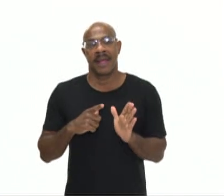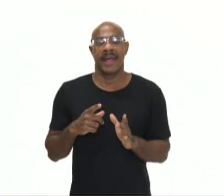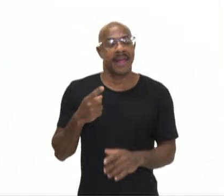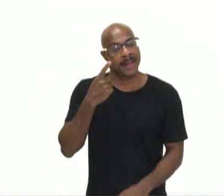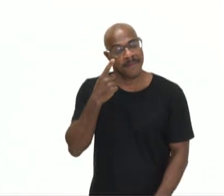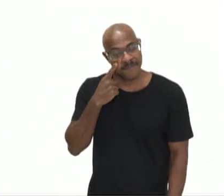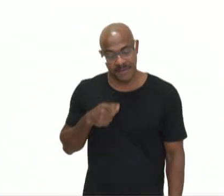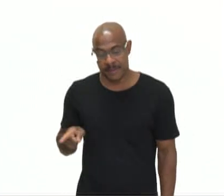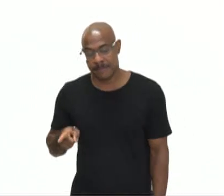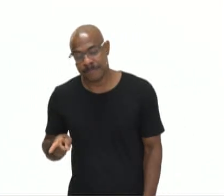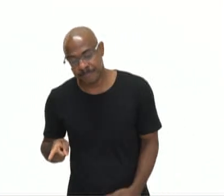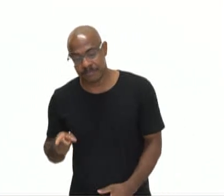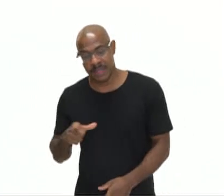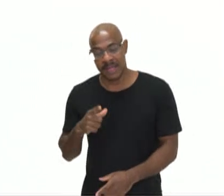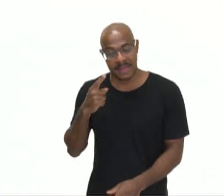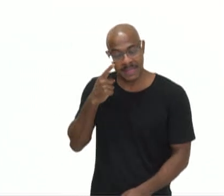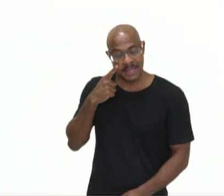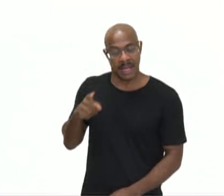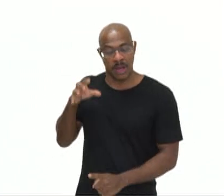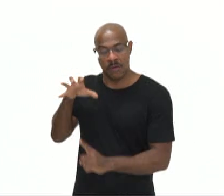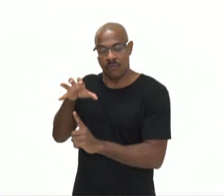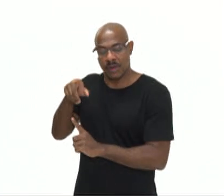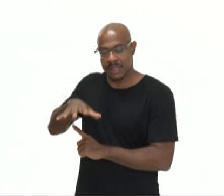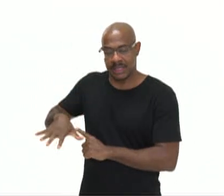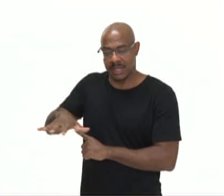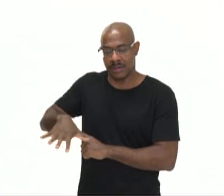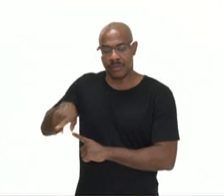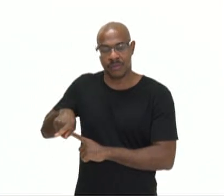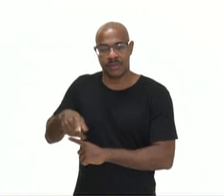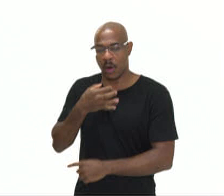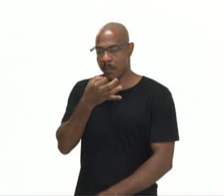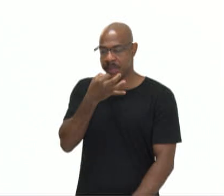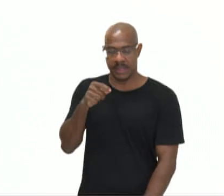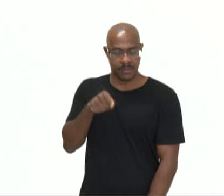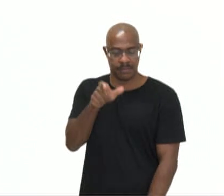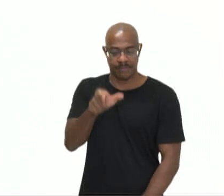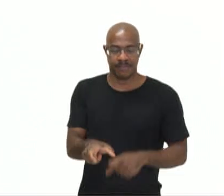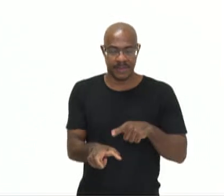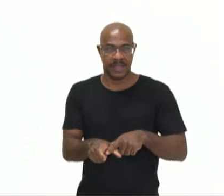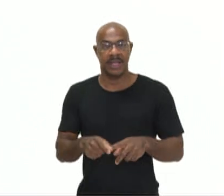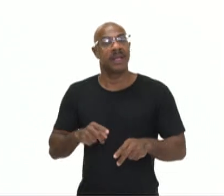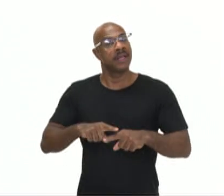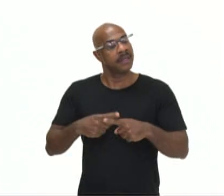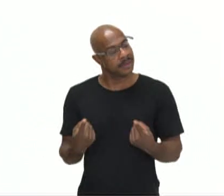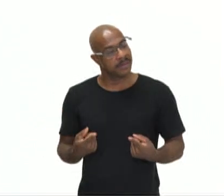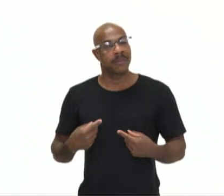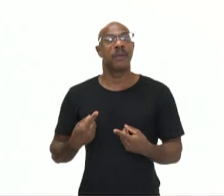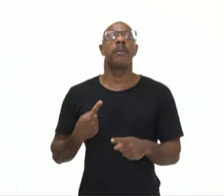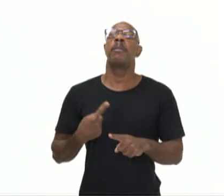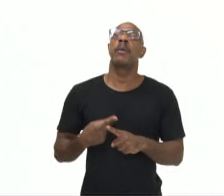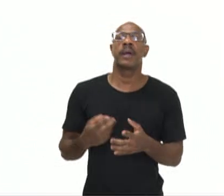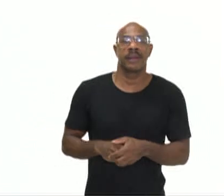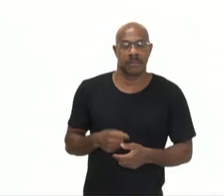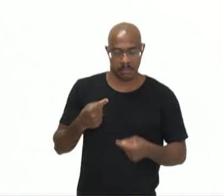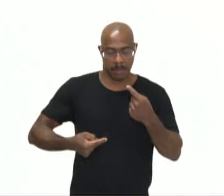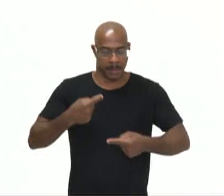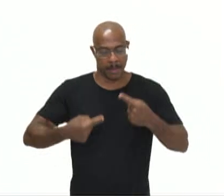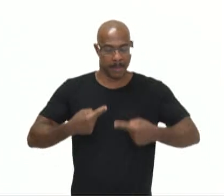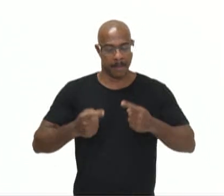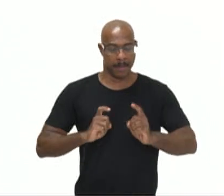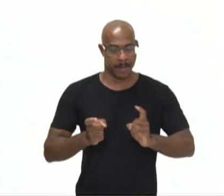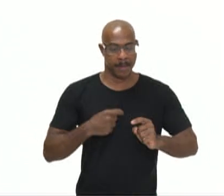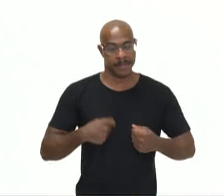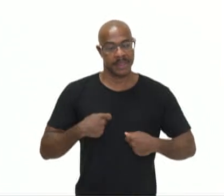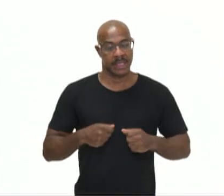sobre a validade da opinião defendida. Por conta disso, os debatedores precisam planejar